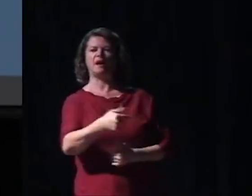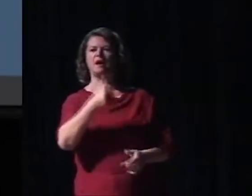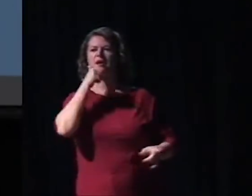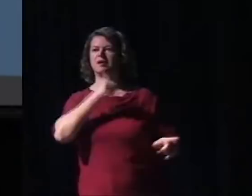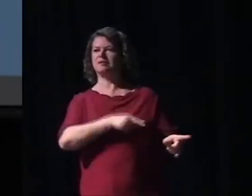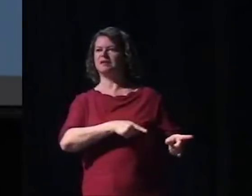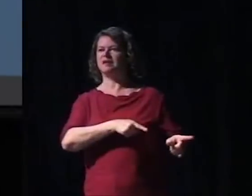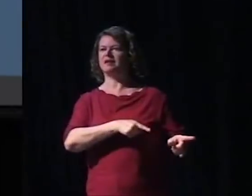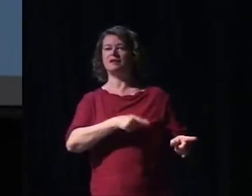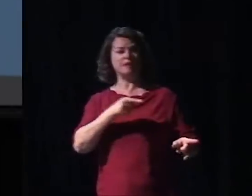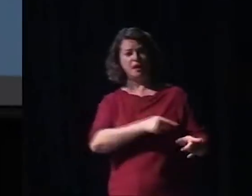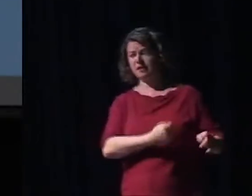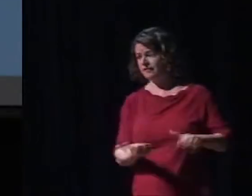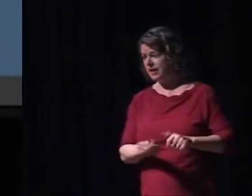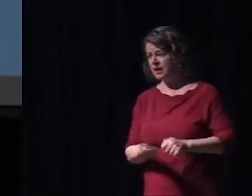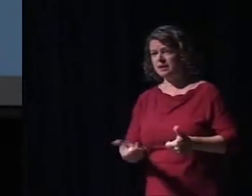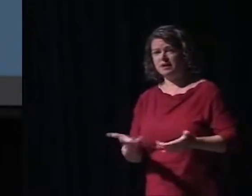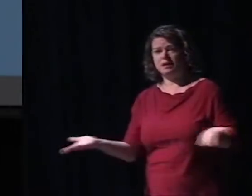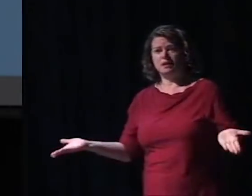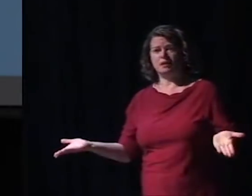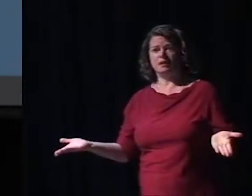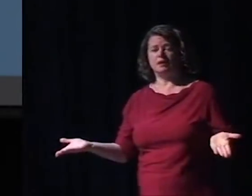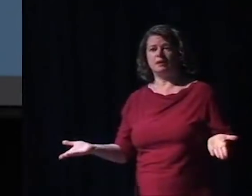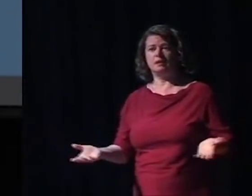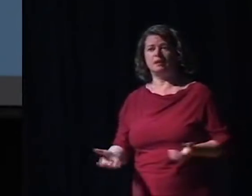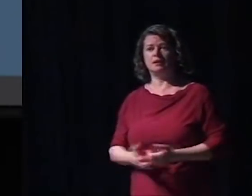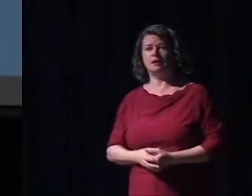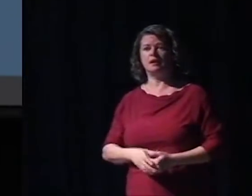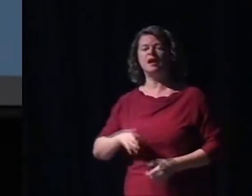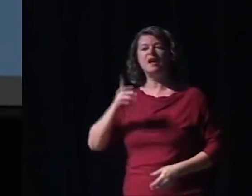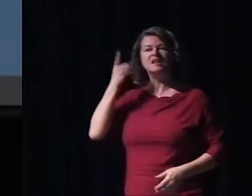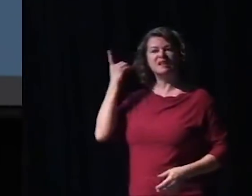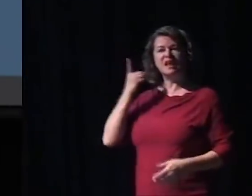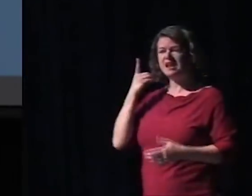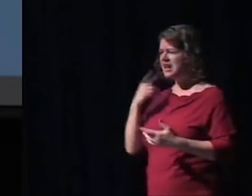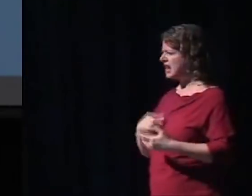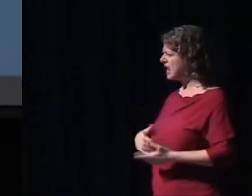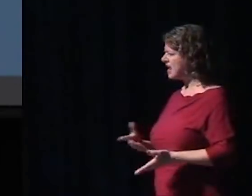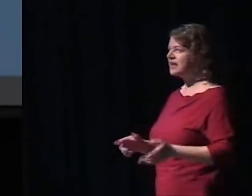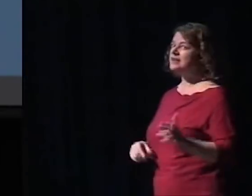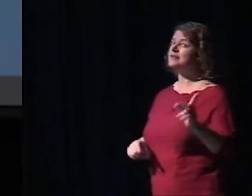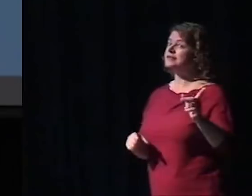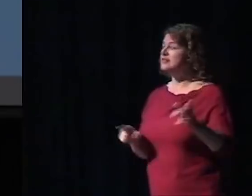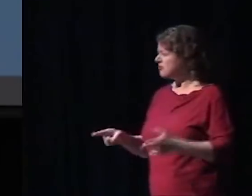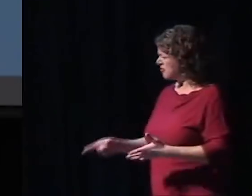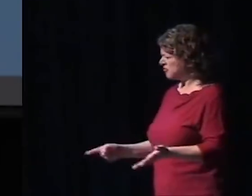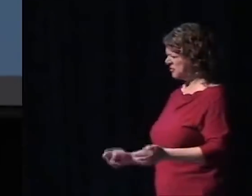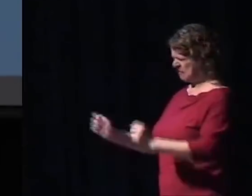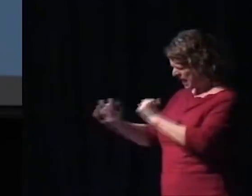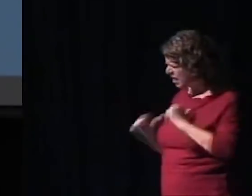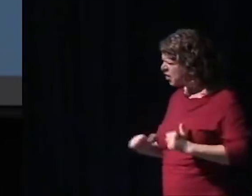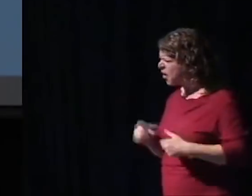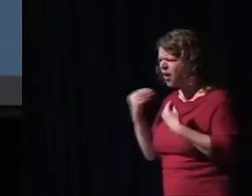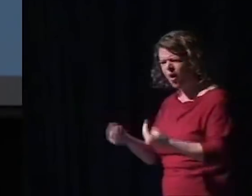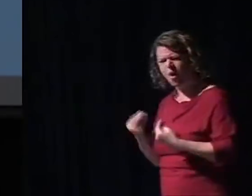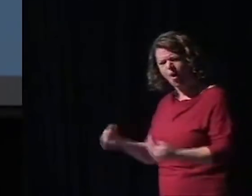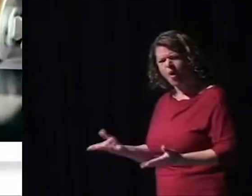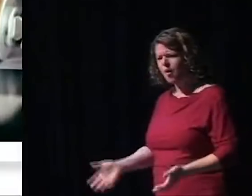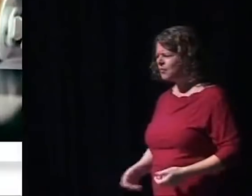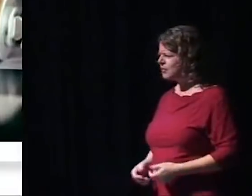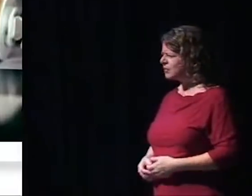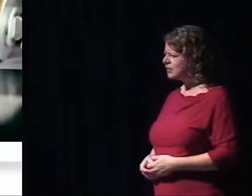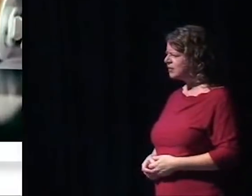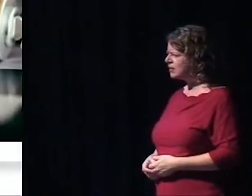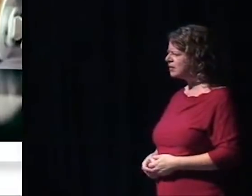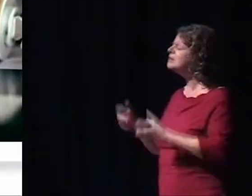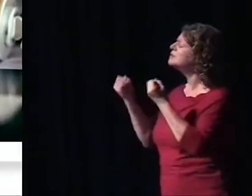Juízes 16, 13 a 14, disse Dalila a Sansão: até agora você me fez de boba e mentiu para mim. Diga-me como pode ser amarrado. Já viu